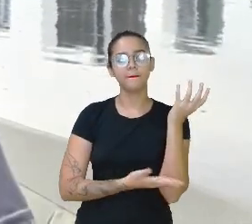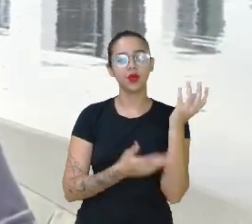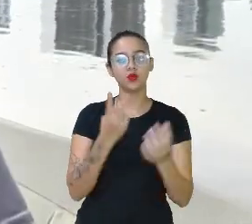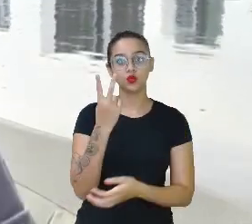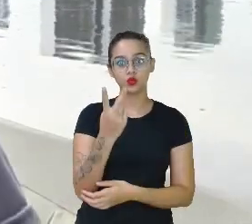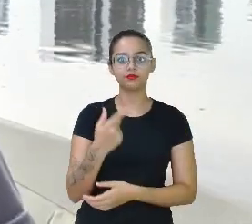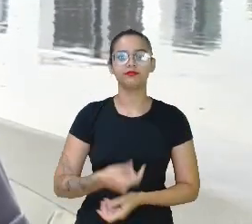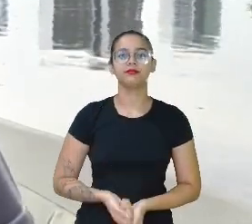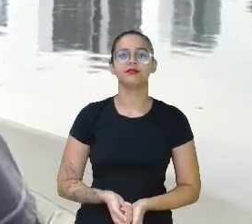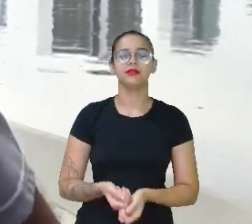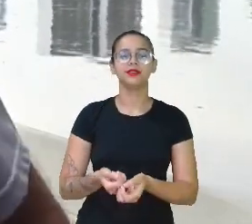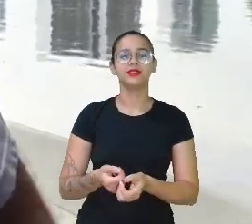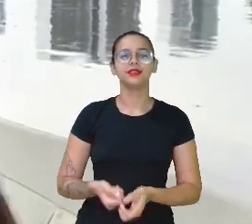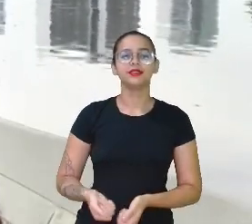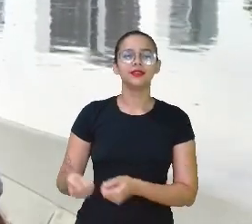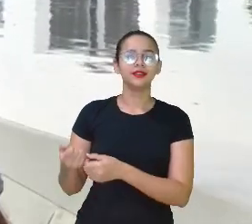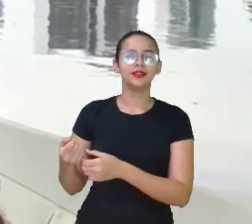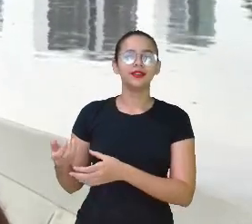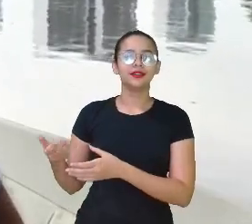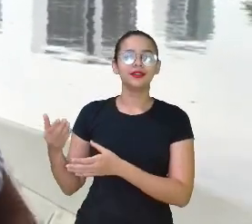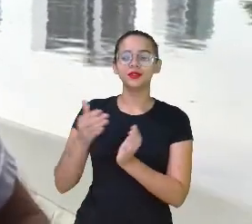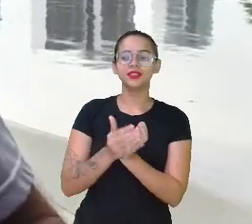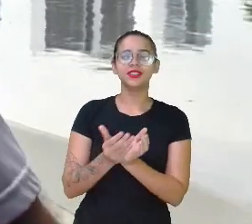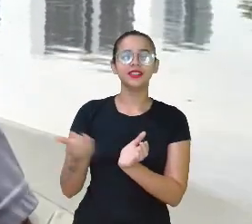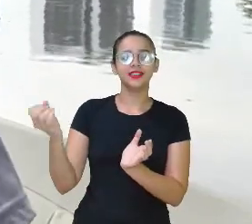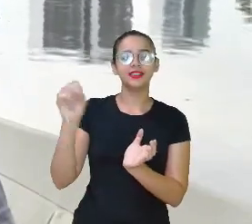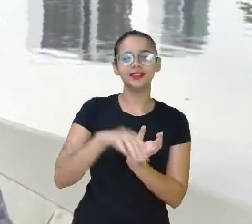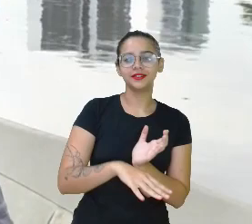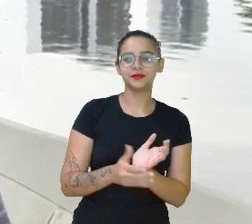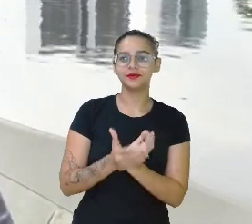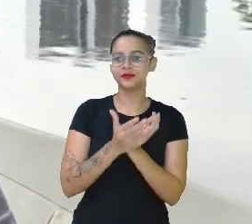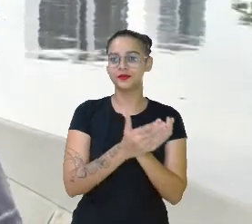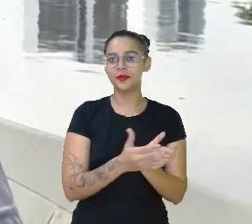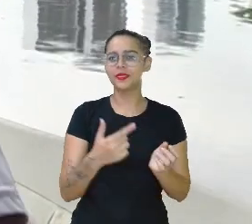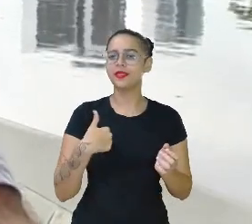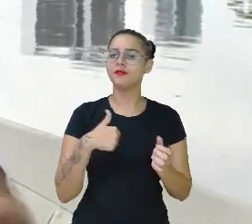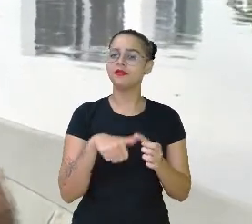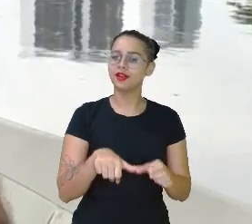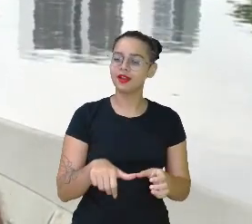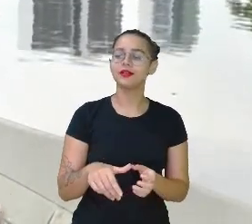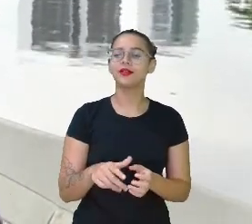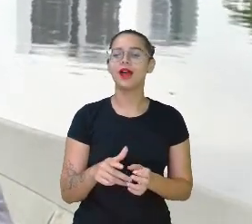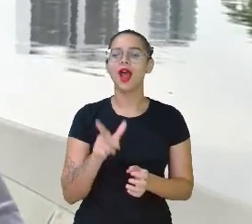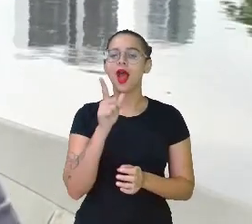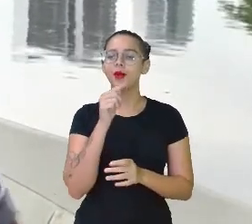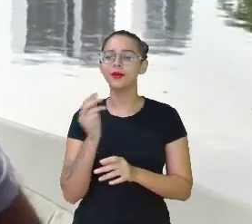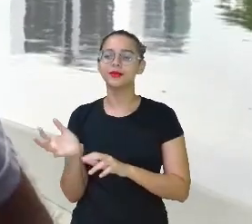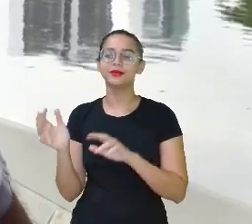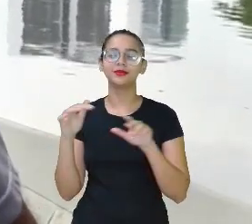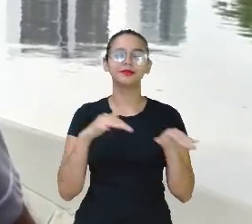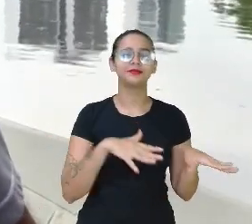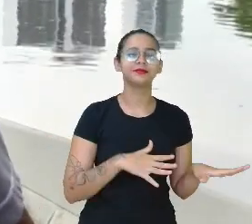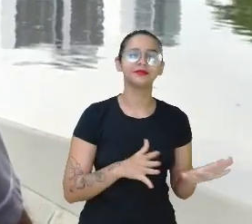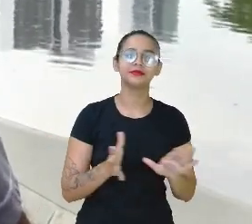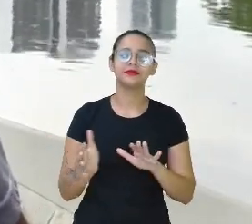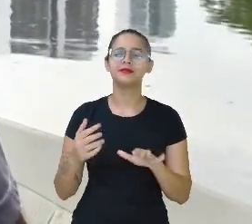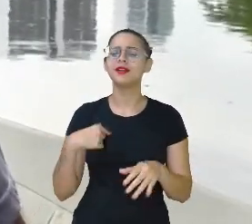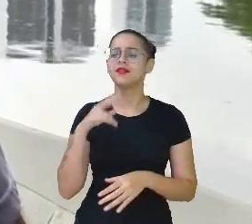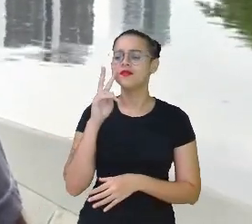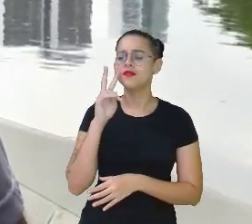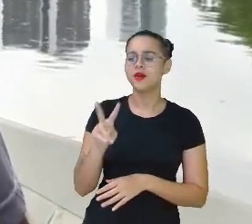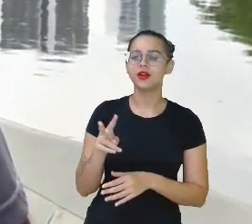outro passando, e eu ficava. Aí quando eu ficava no rio, a água levava e trazia. A gente viu o